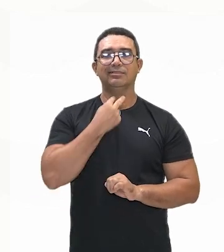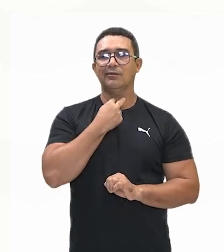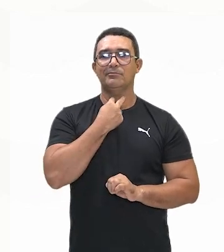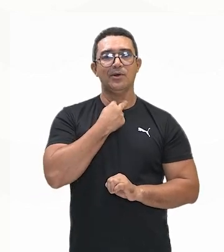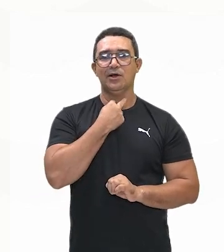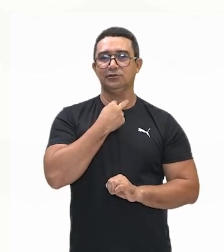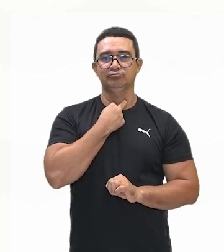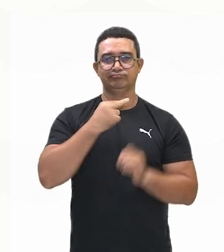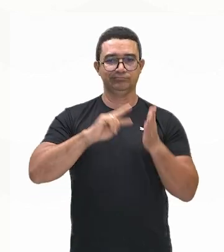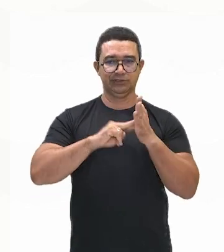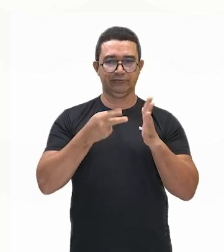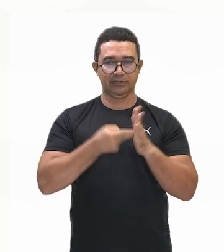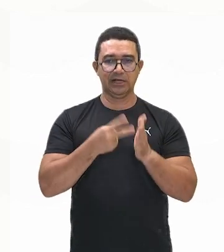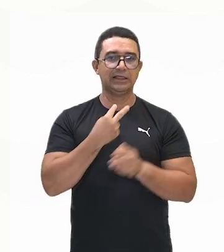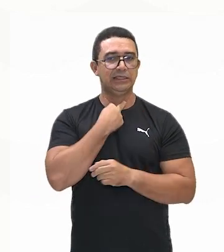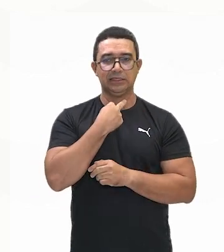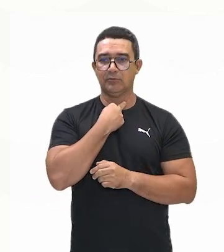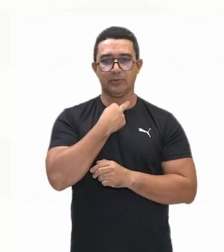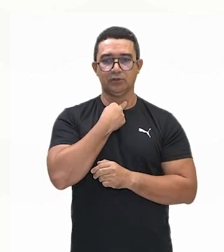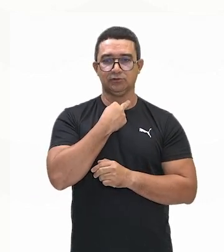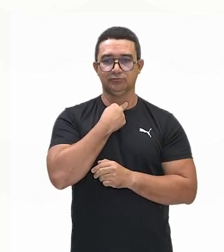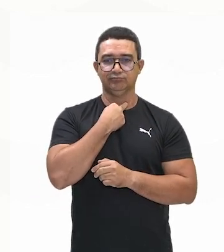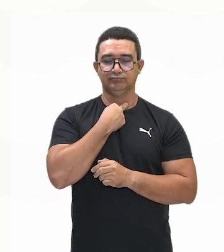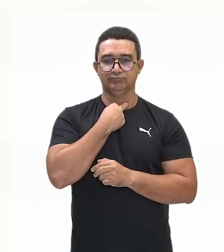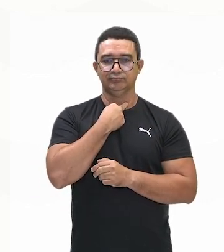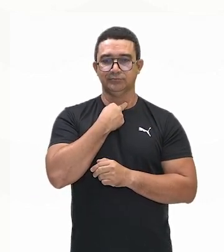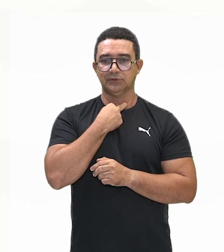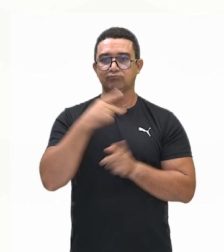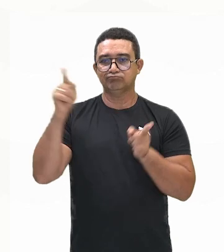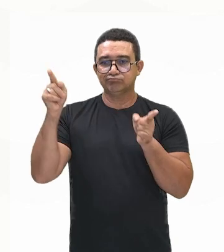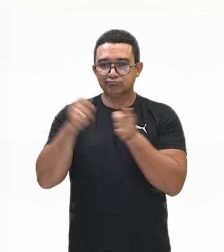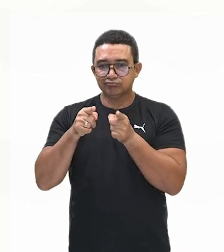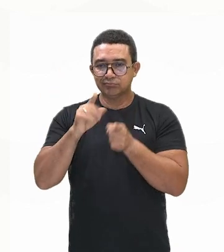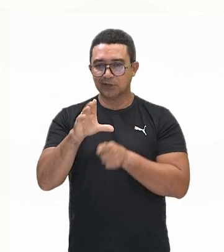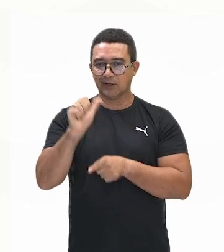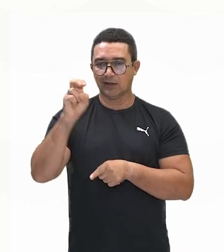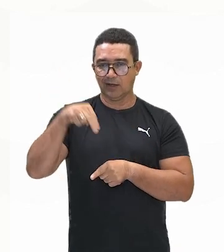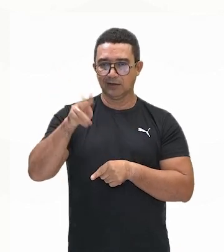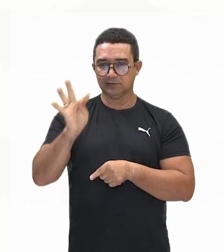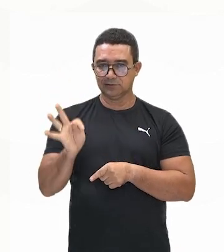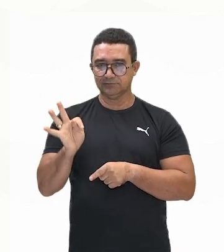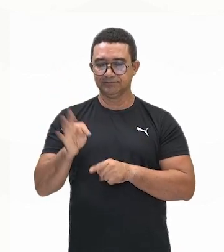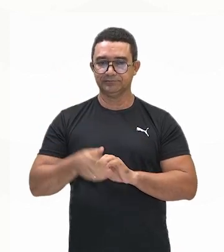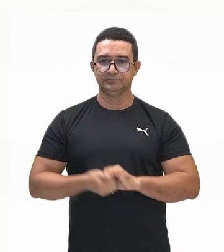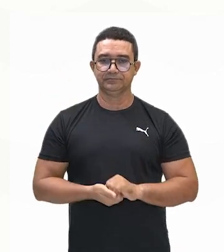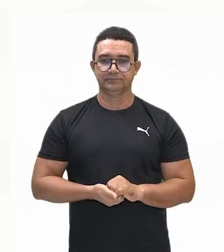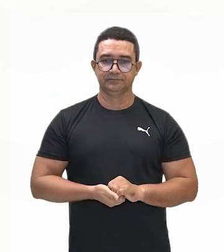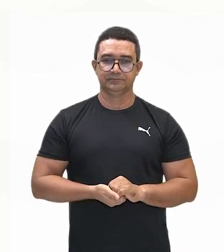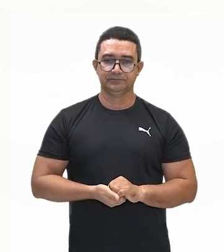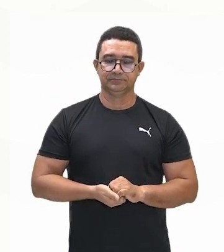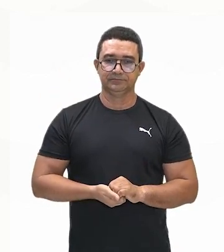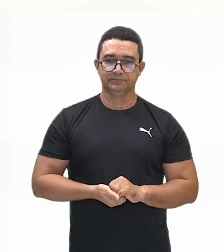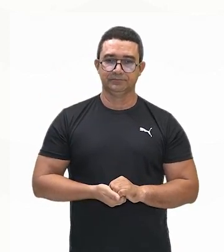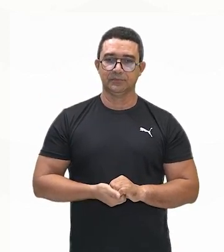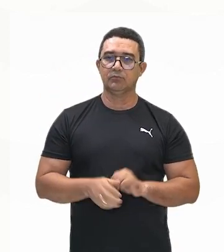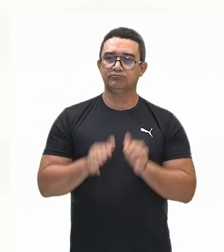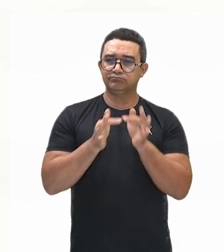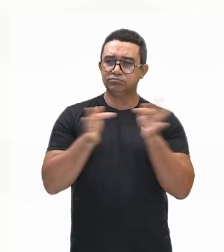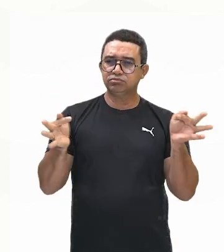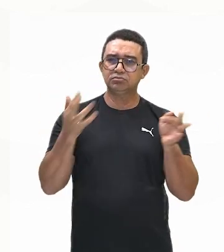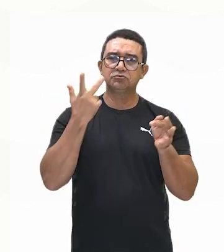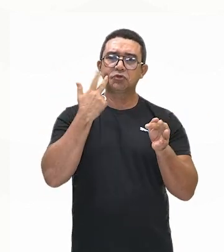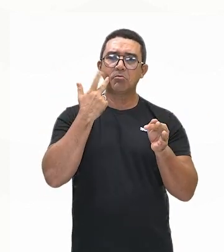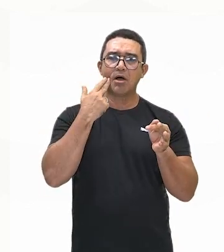né, esse caso aqui, eu tenho can't. Would not também, isso aqui é um